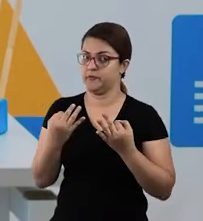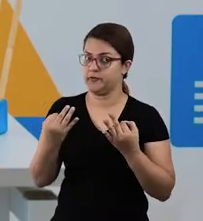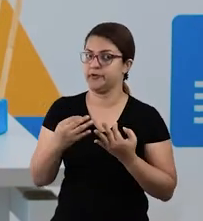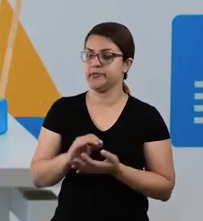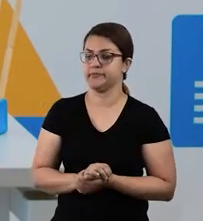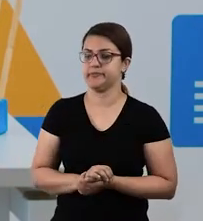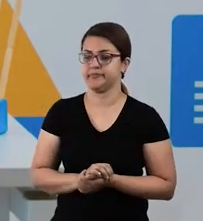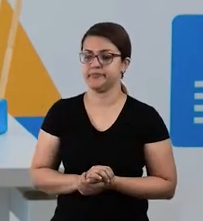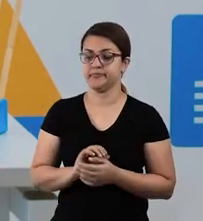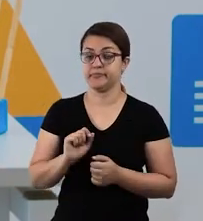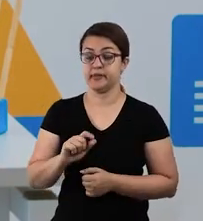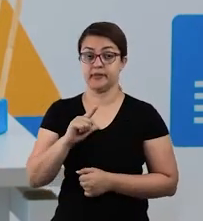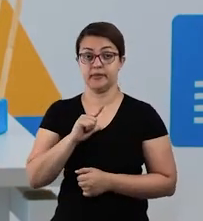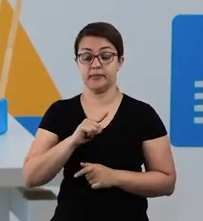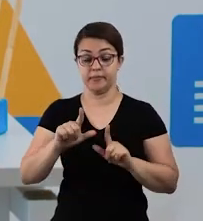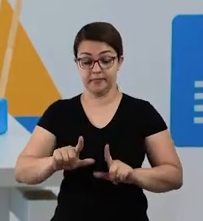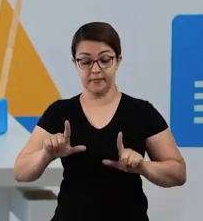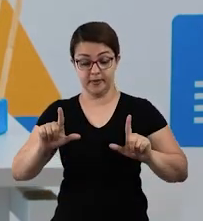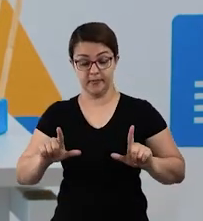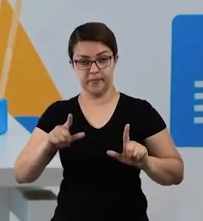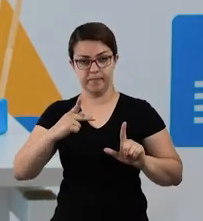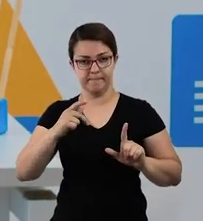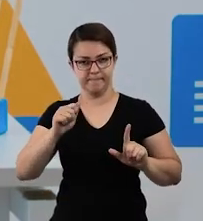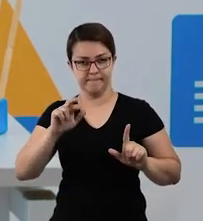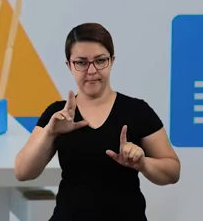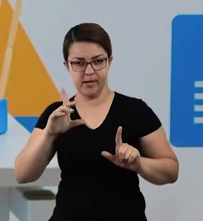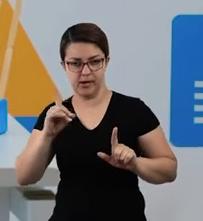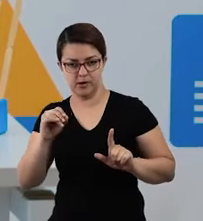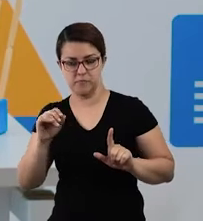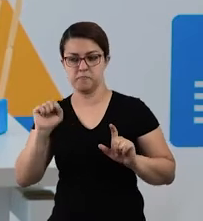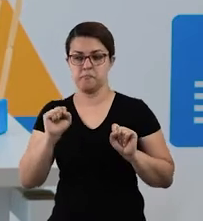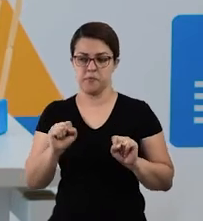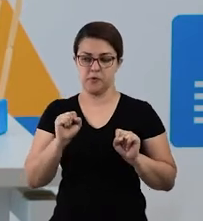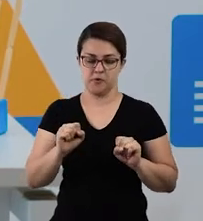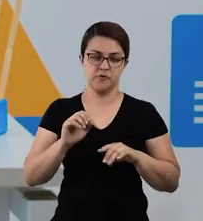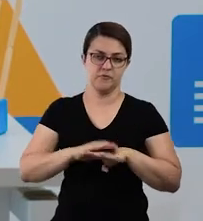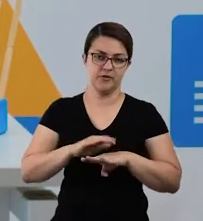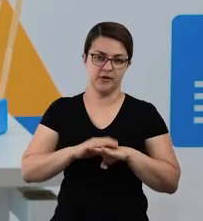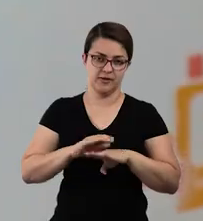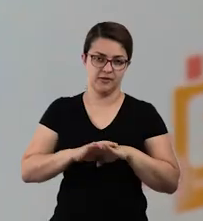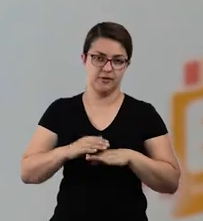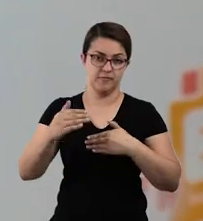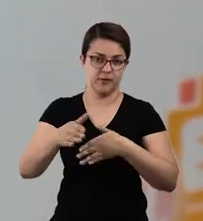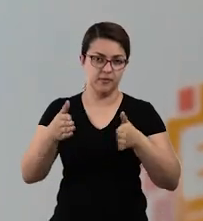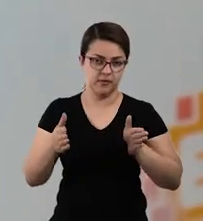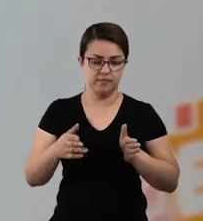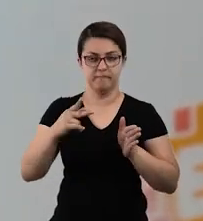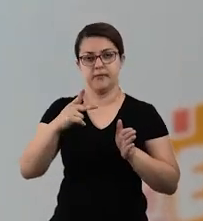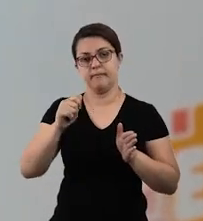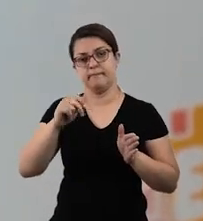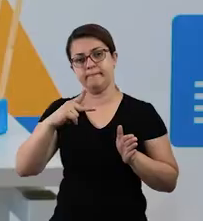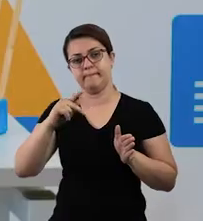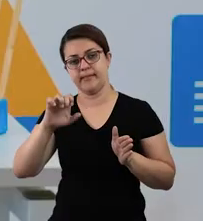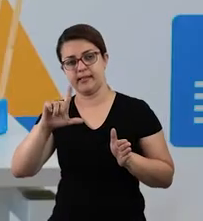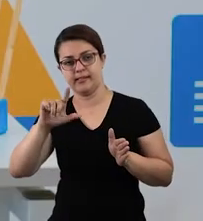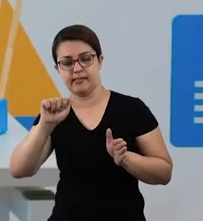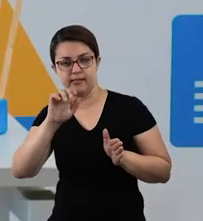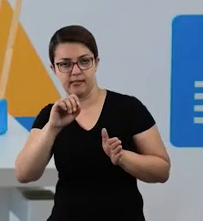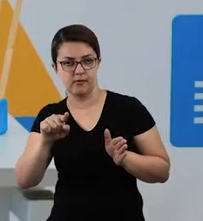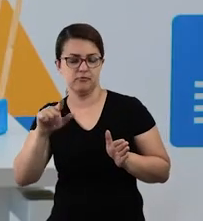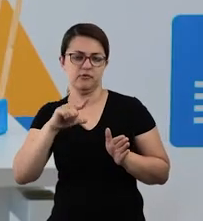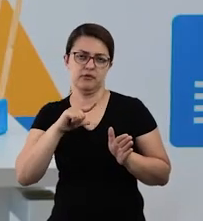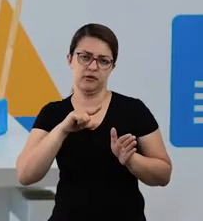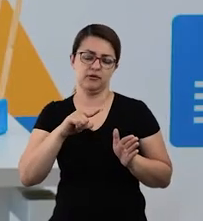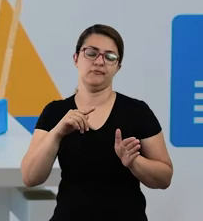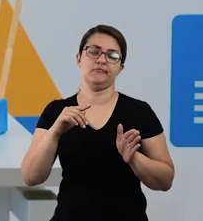Aqui temos um papel pardo, mas pode ser feito com papelão, cartolina, o que tiver em casa. Vocês vão